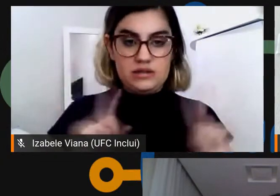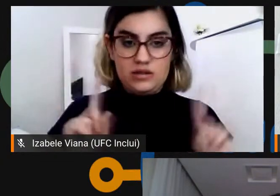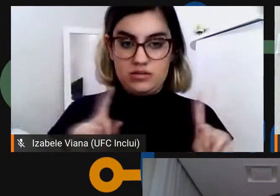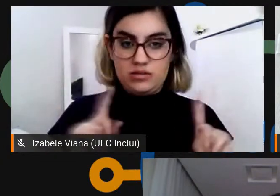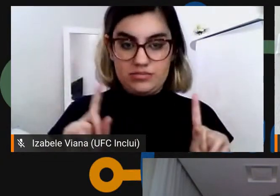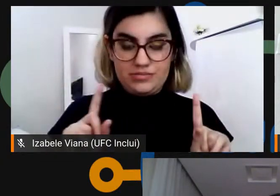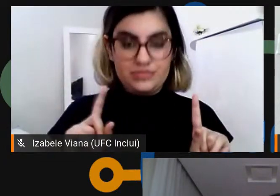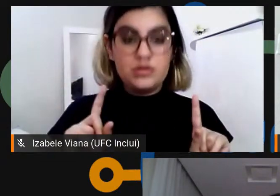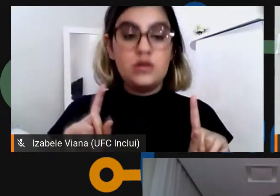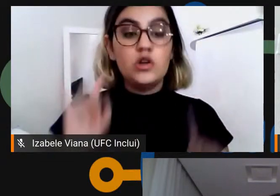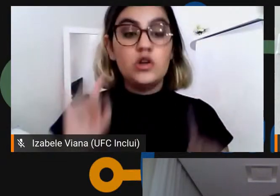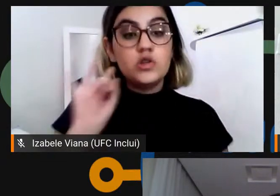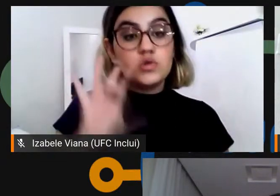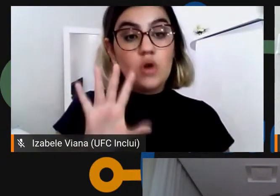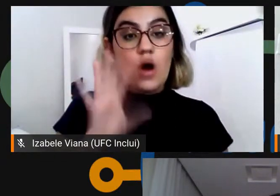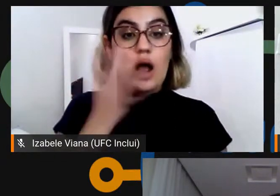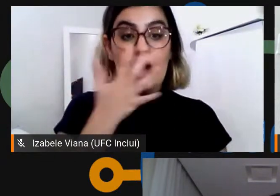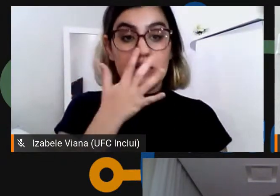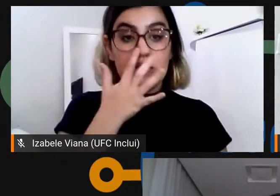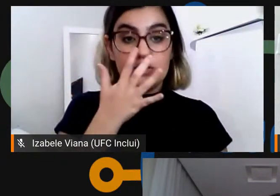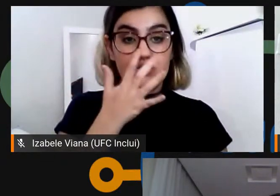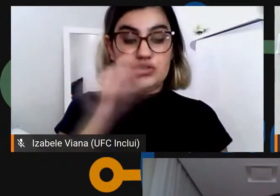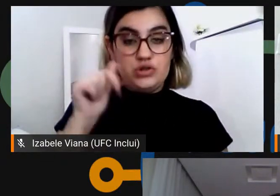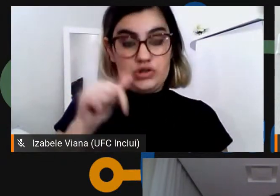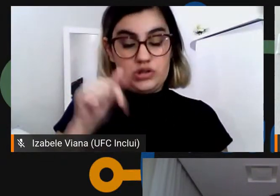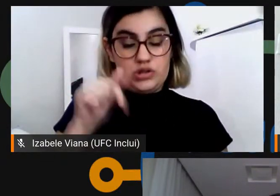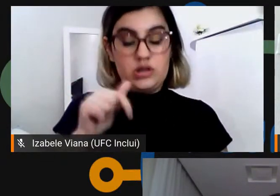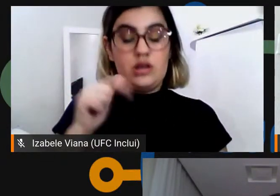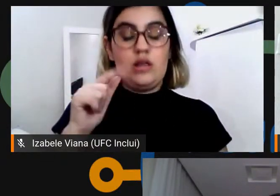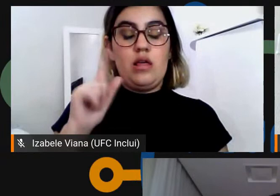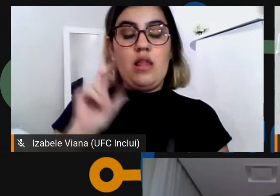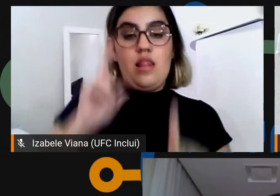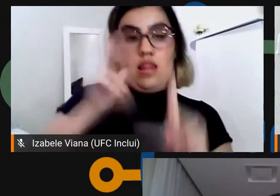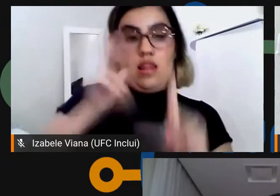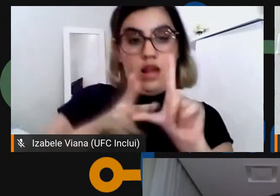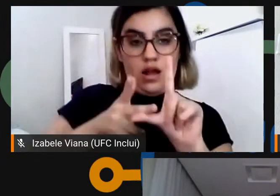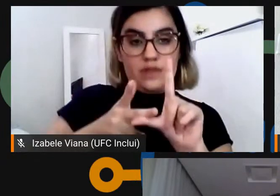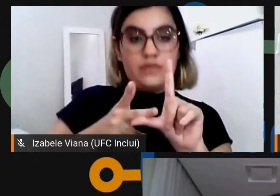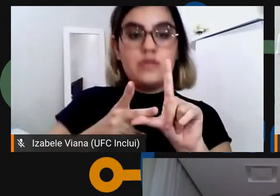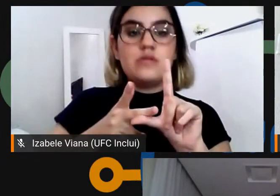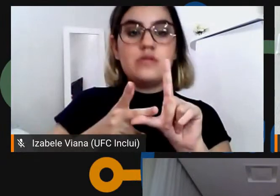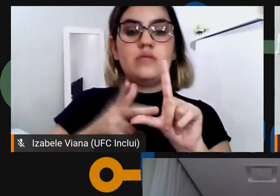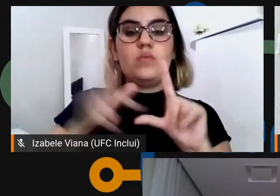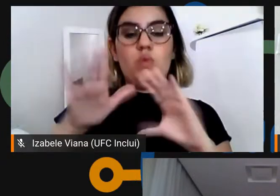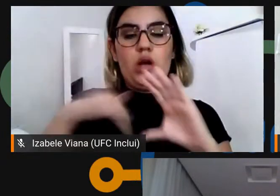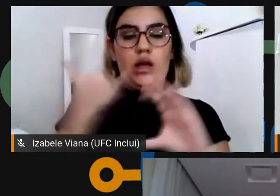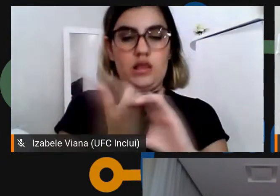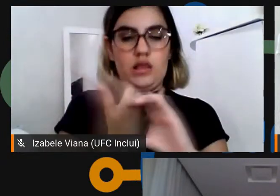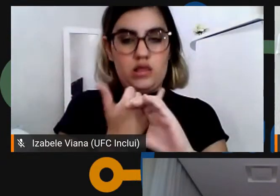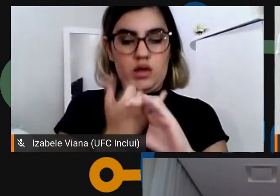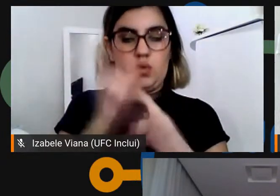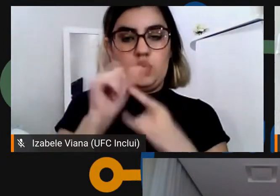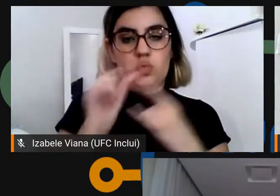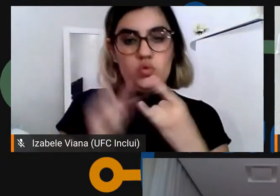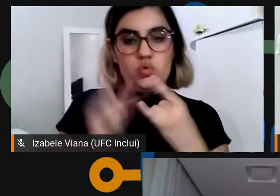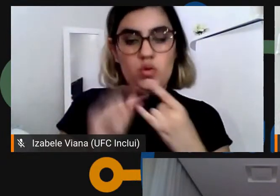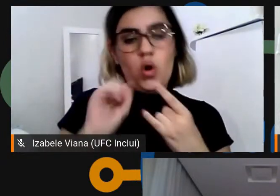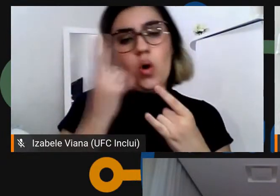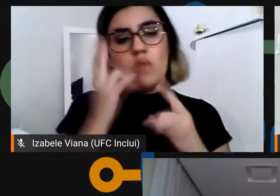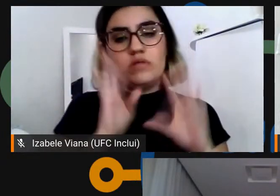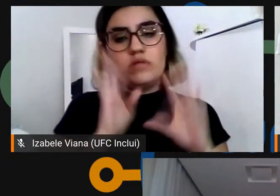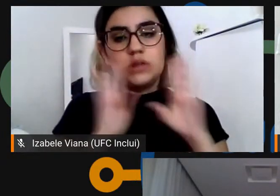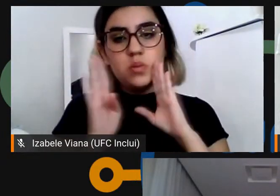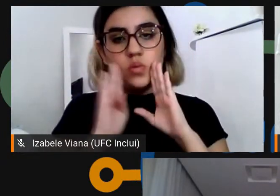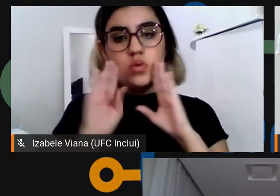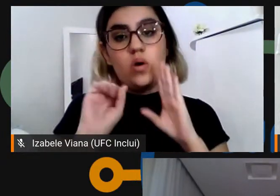assistir às transmissões aqui do canal Plurisaberes, ou então, quem estiver acompanhando pelo Facebook e Twitter, tá? Basta